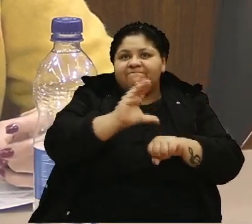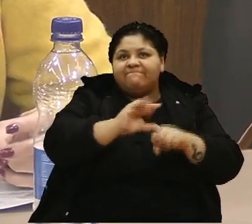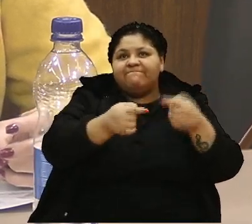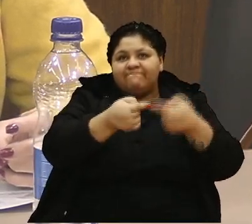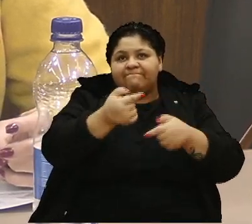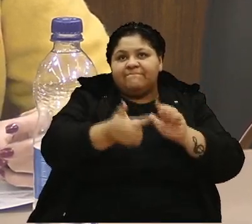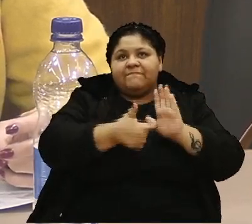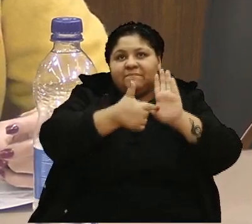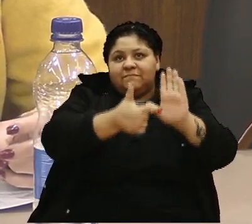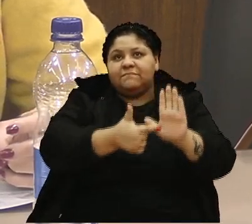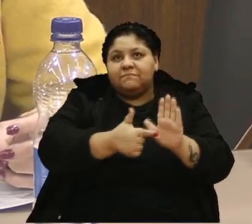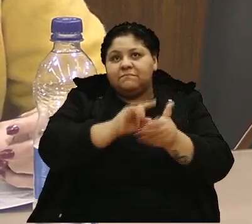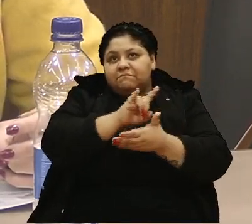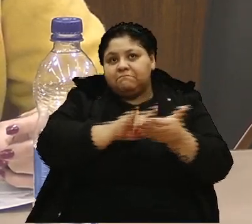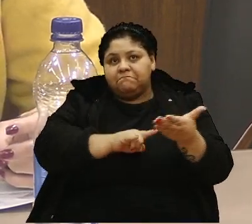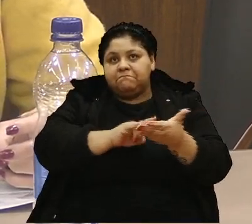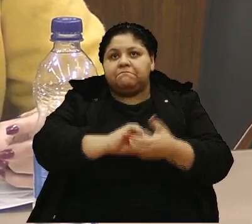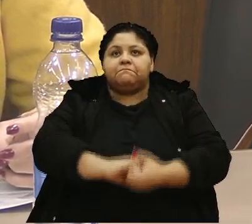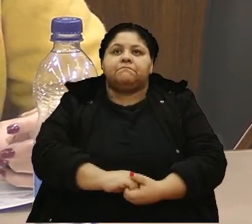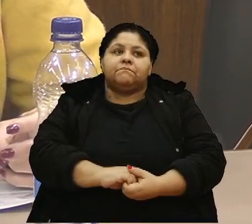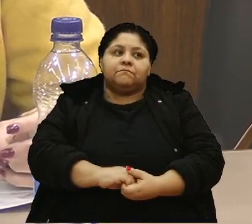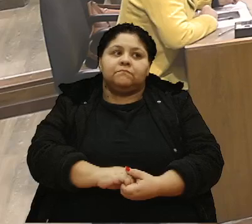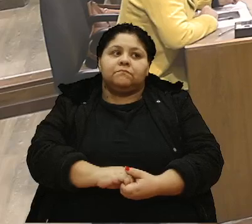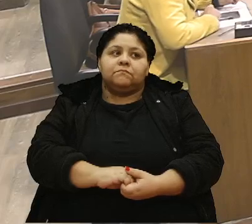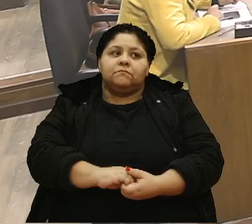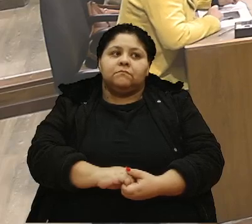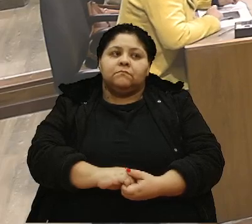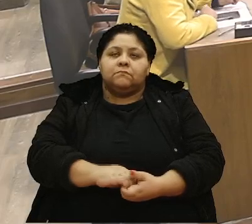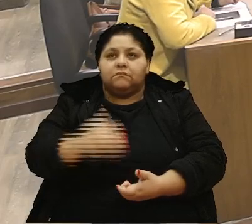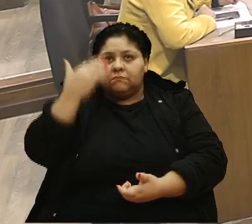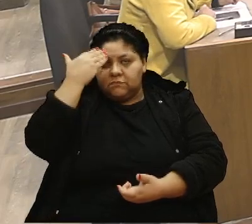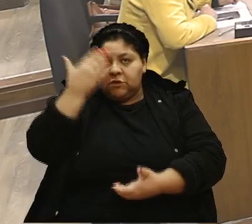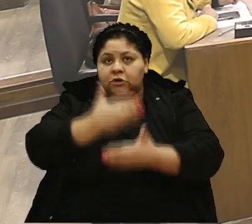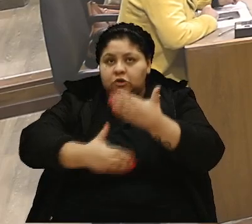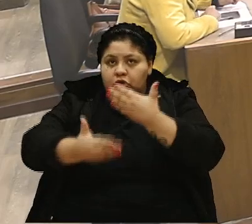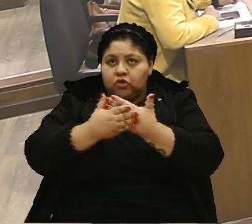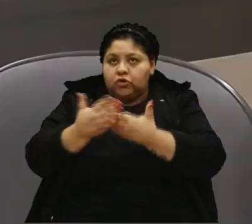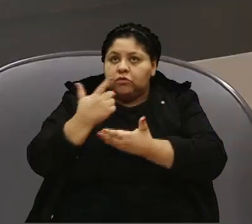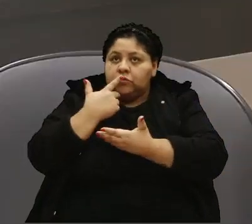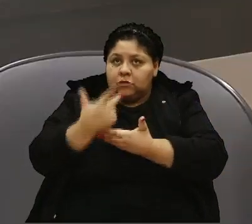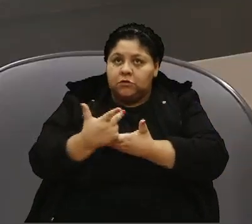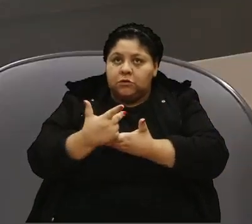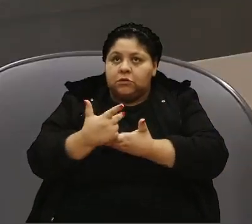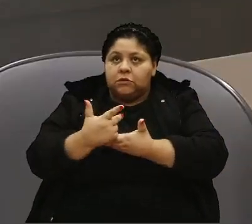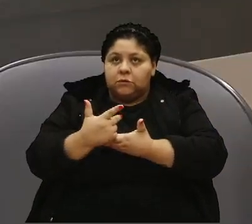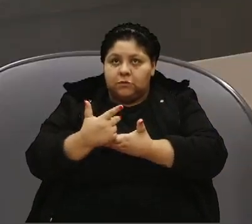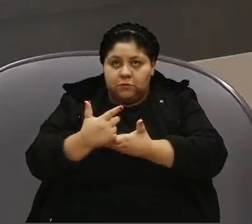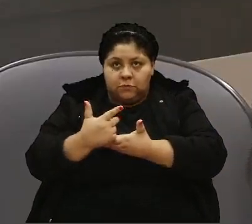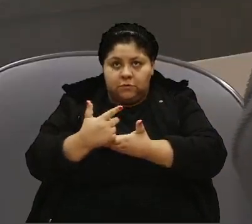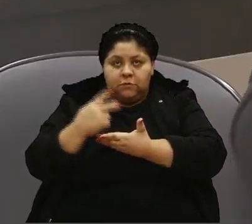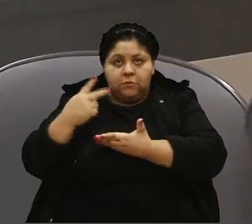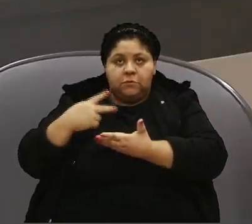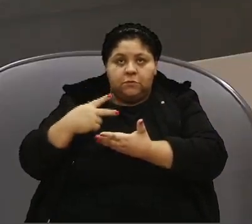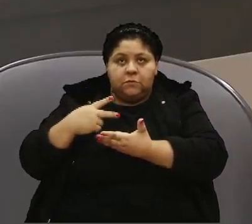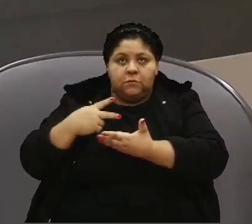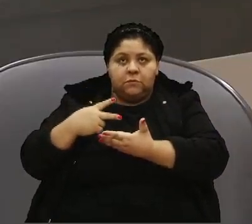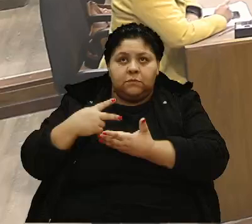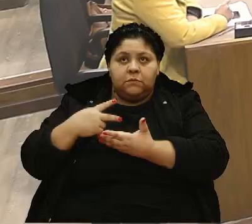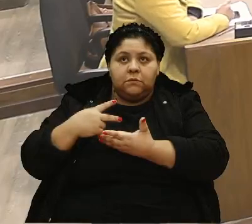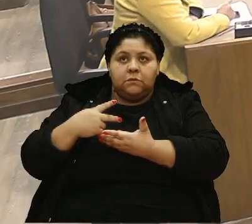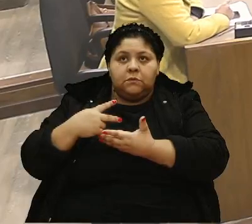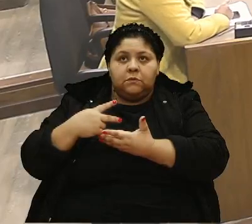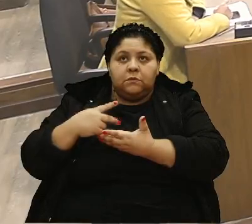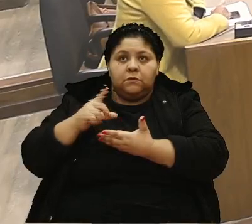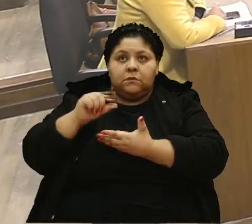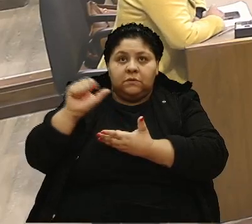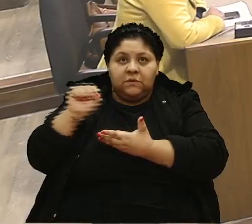apresentadas pelos pareceres. Perfeito, eu vou mais longe, agradeço a todo mundo que falou. Tá pegando? Tá aqui. Vereador Iago, bem 10